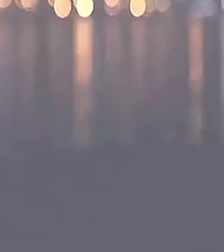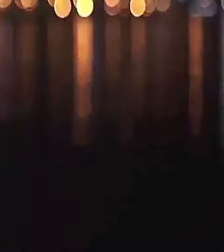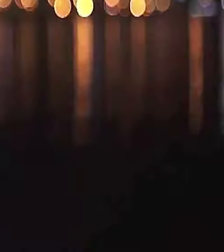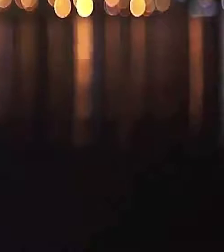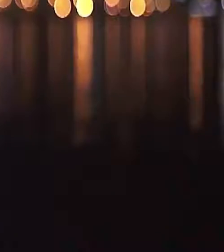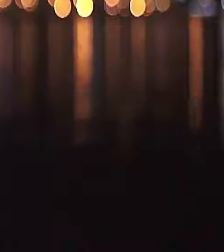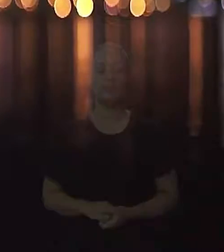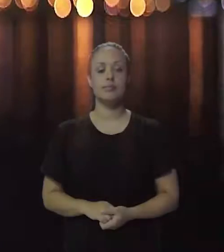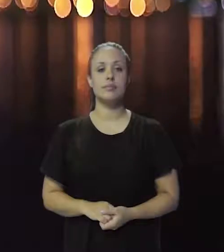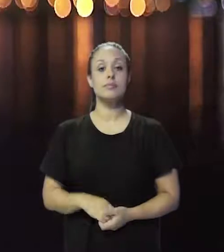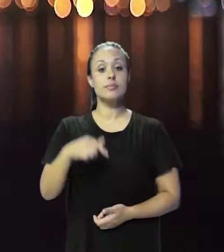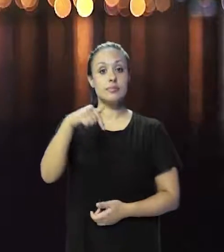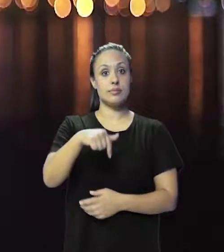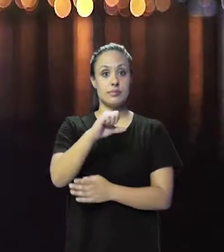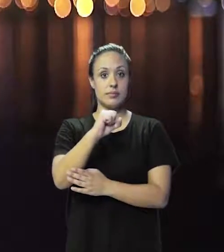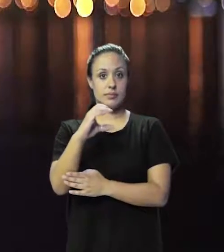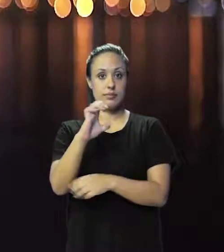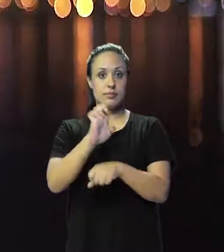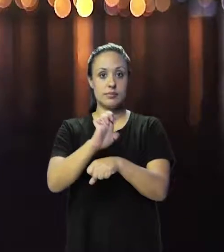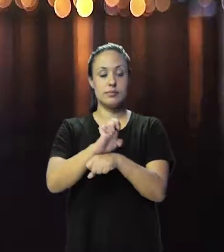né? No estado de Santa Catarina